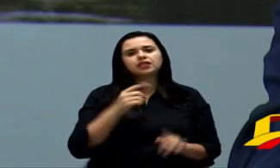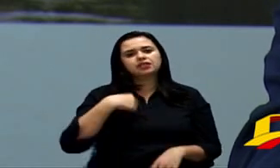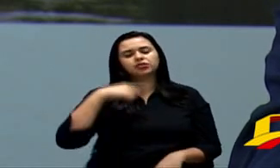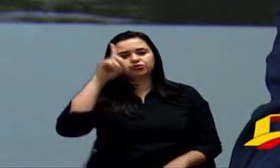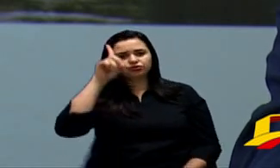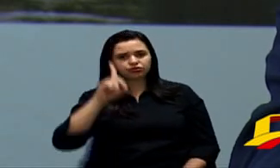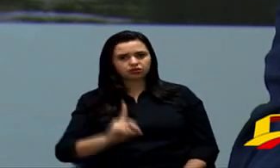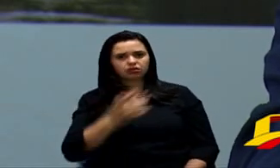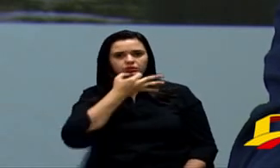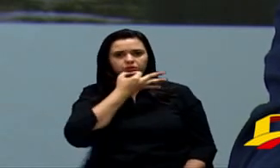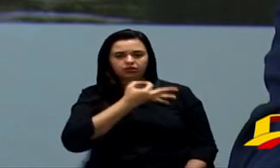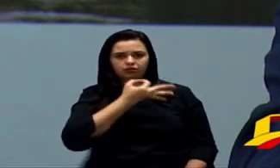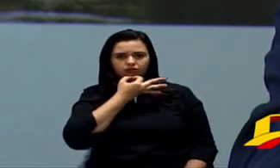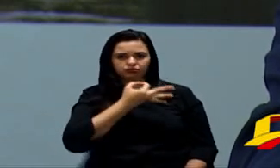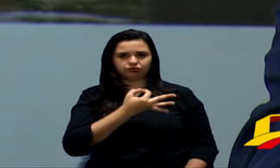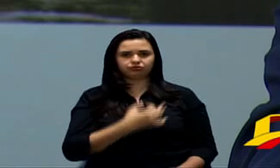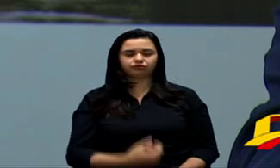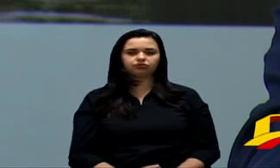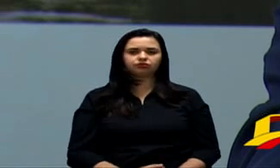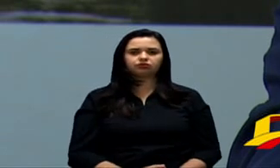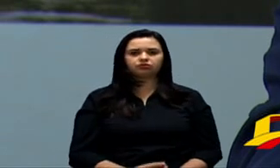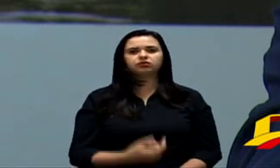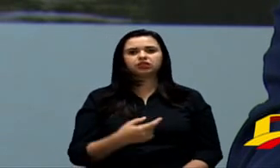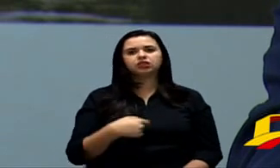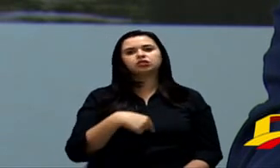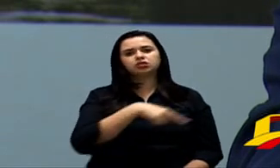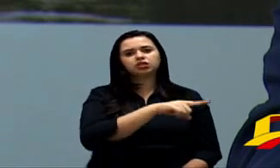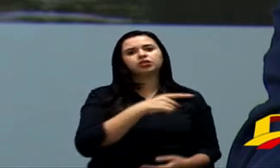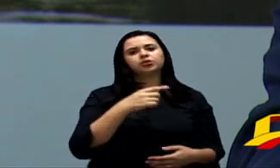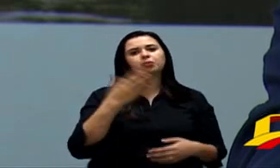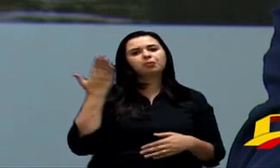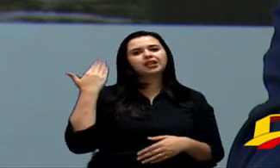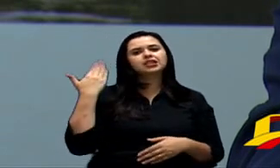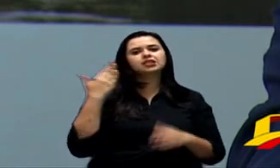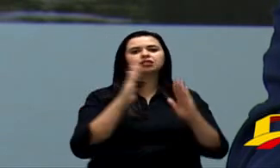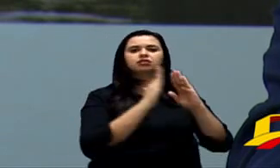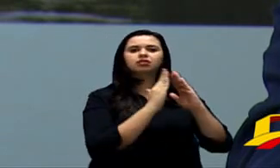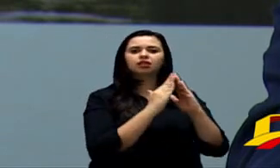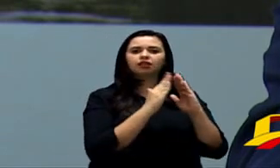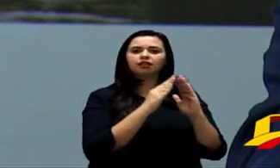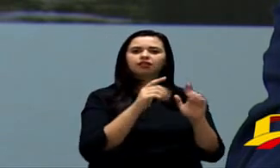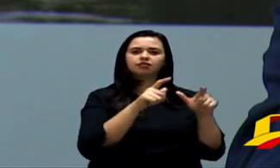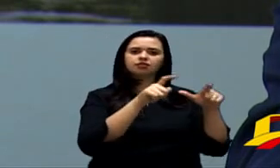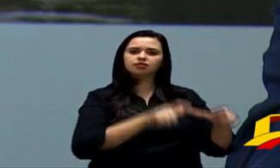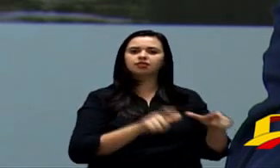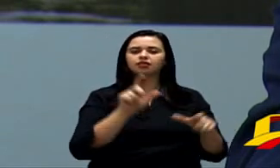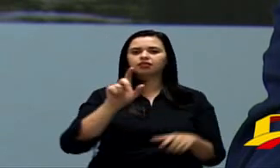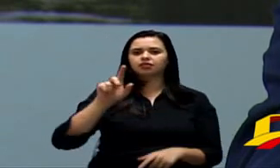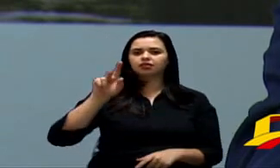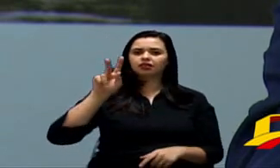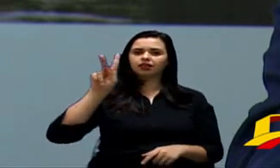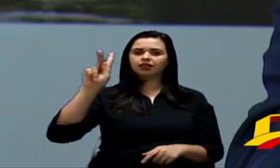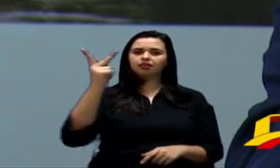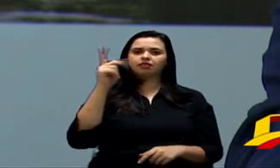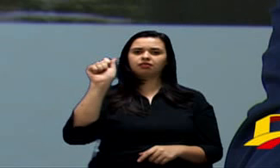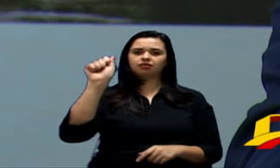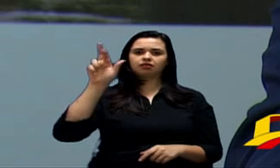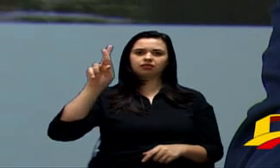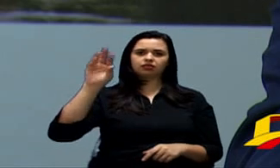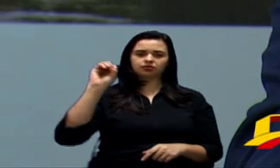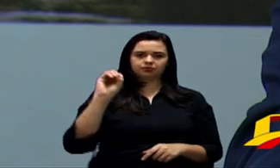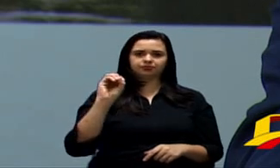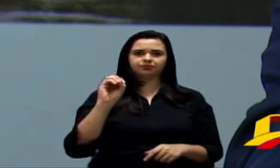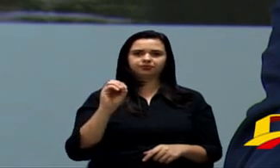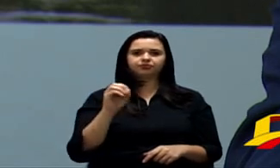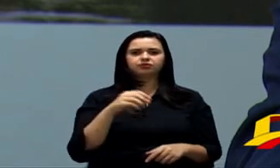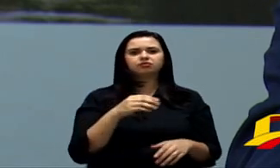opinar. Fui morador ali da Vila Aro, desde moleque. Morei ao lado do zoológico municipal, quando tinha